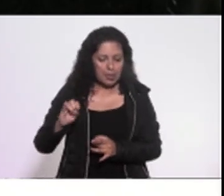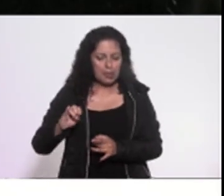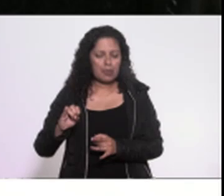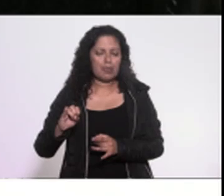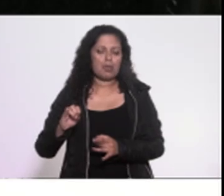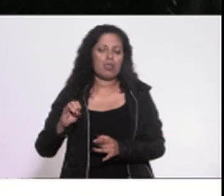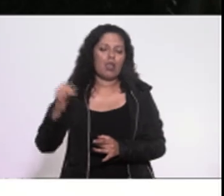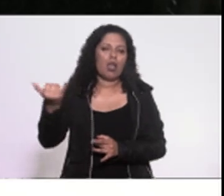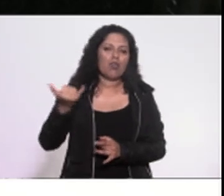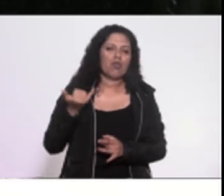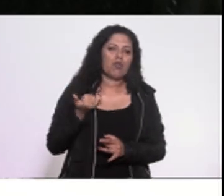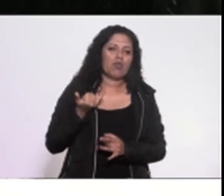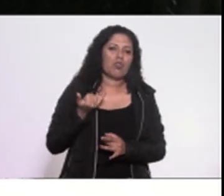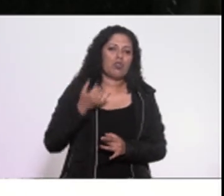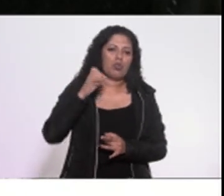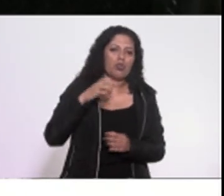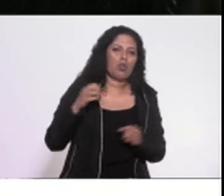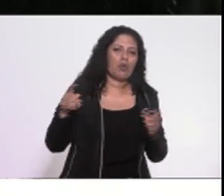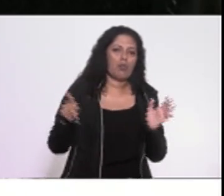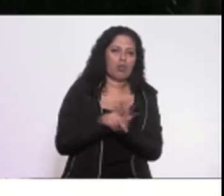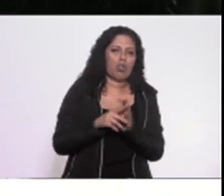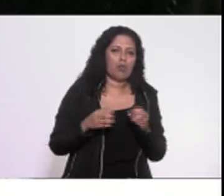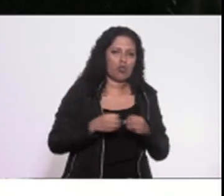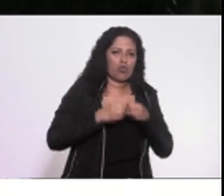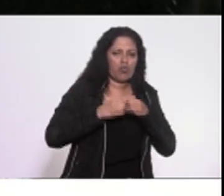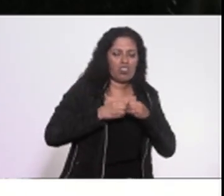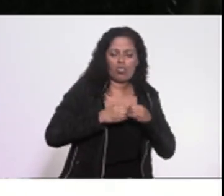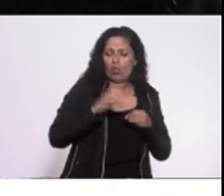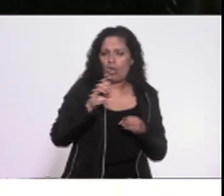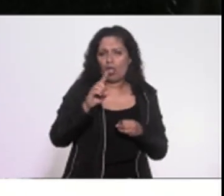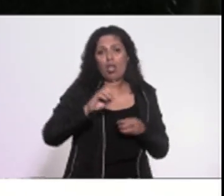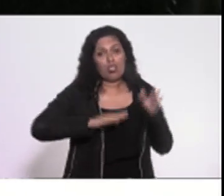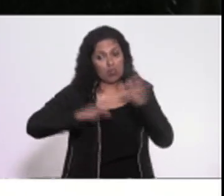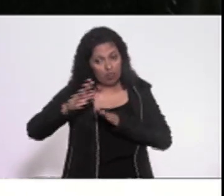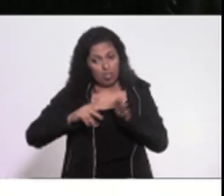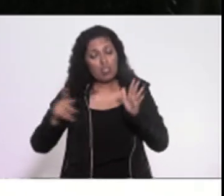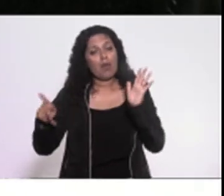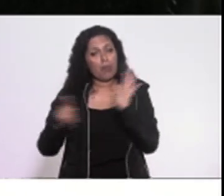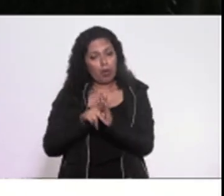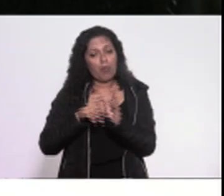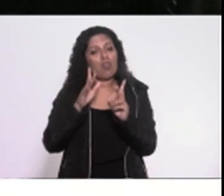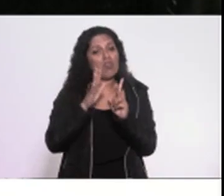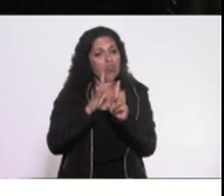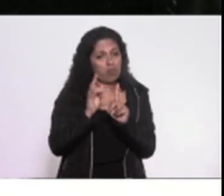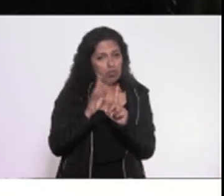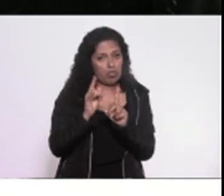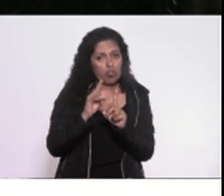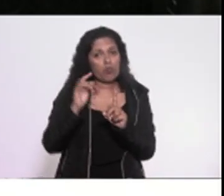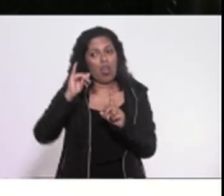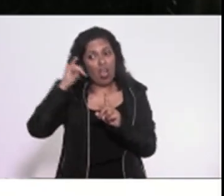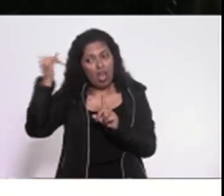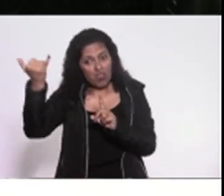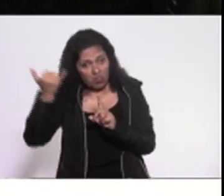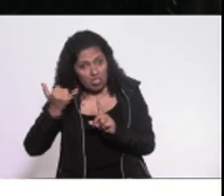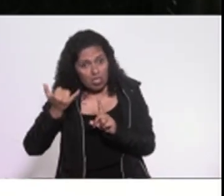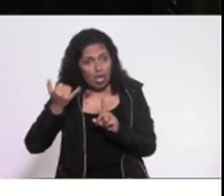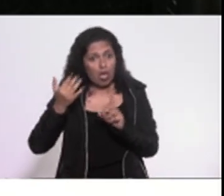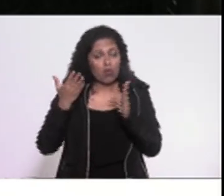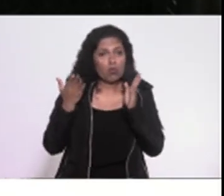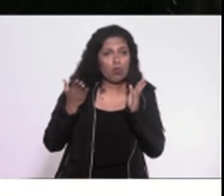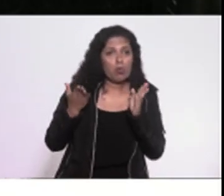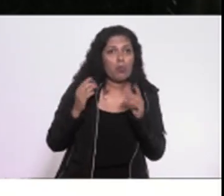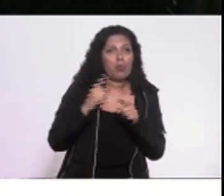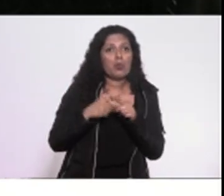Denúncia não era feita por um vizinho, era muitas vezes feita pela própria vítima na busca de uma